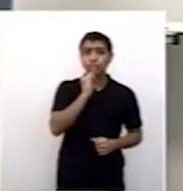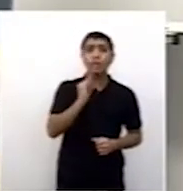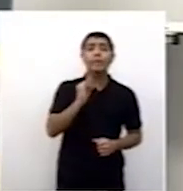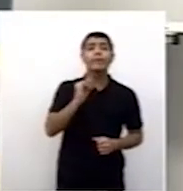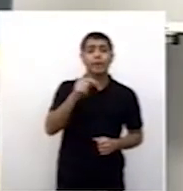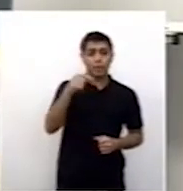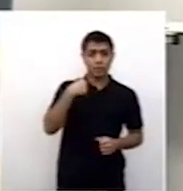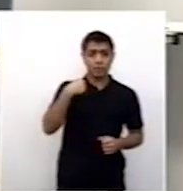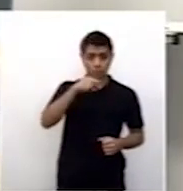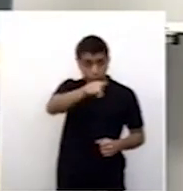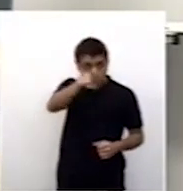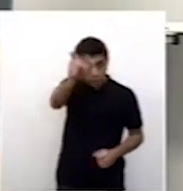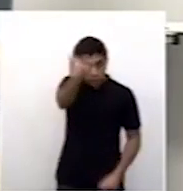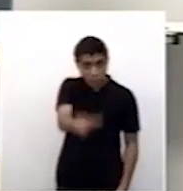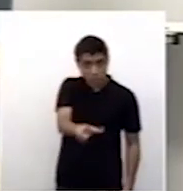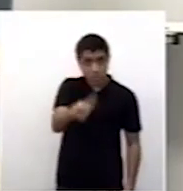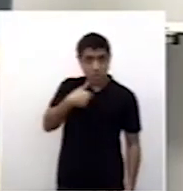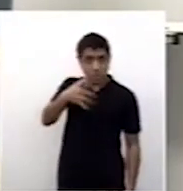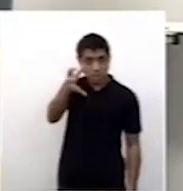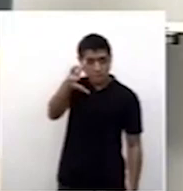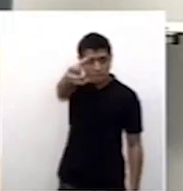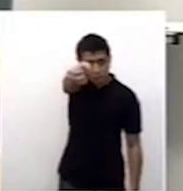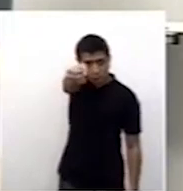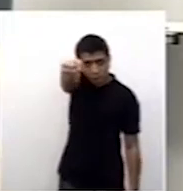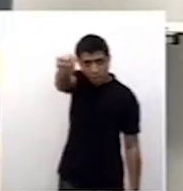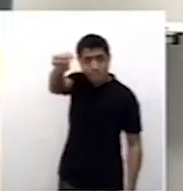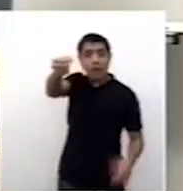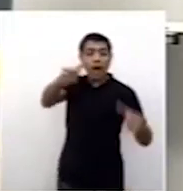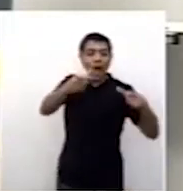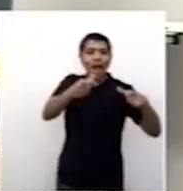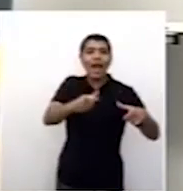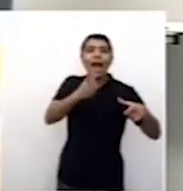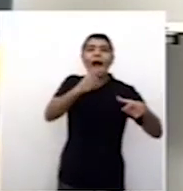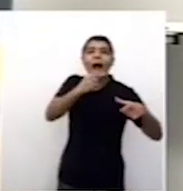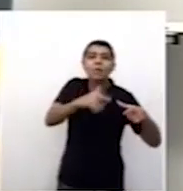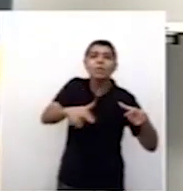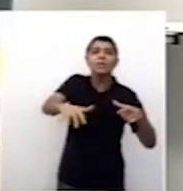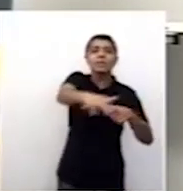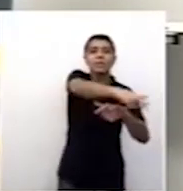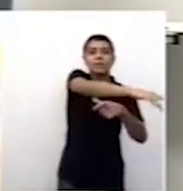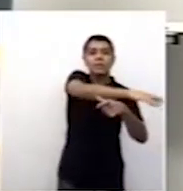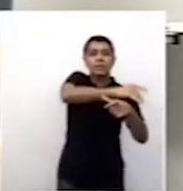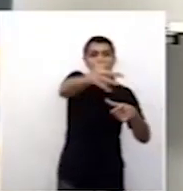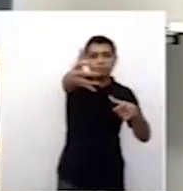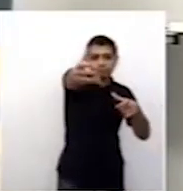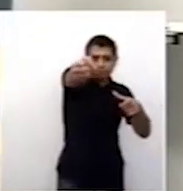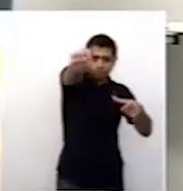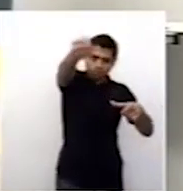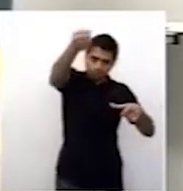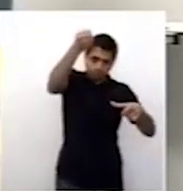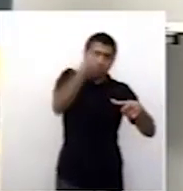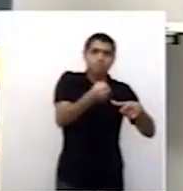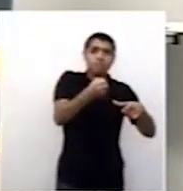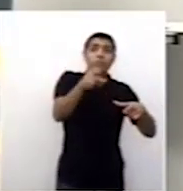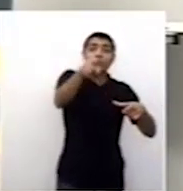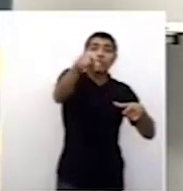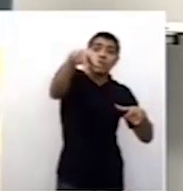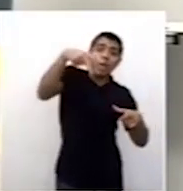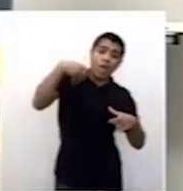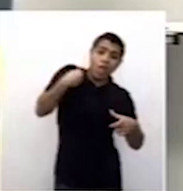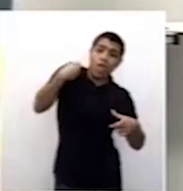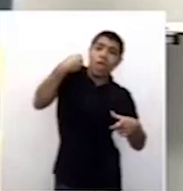ilha. Só tem você. E você tem uma caixinha. E ali tem a chave